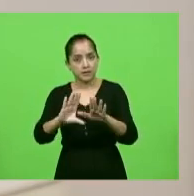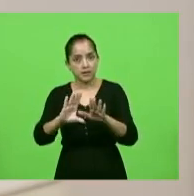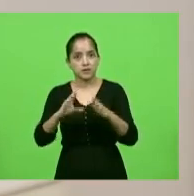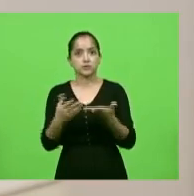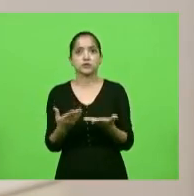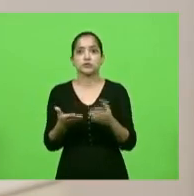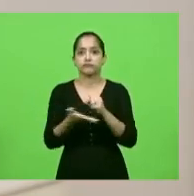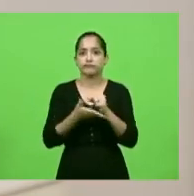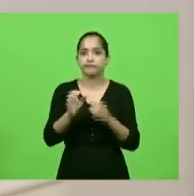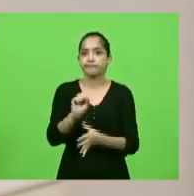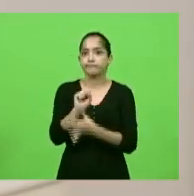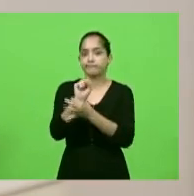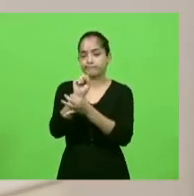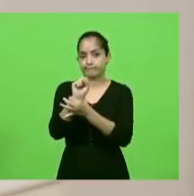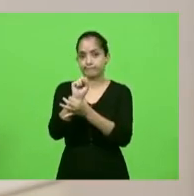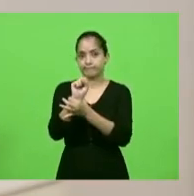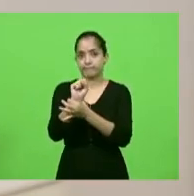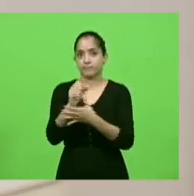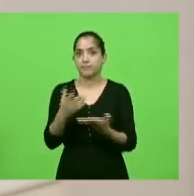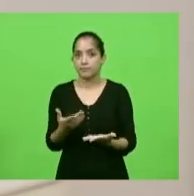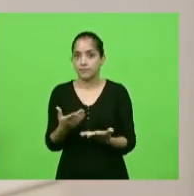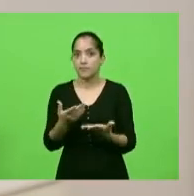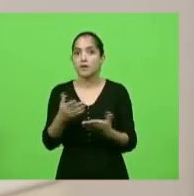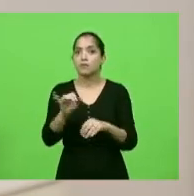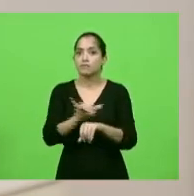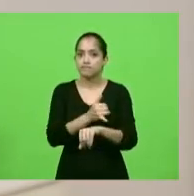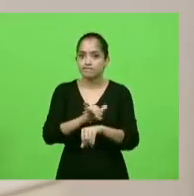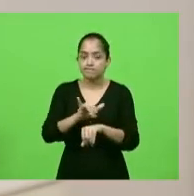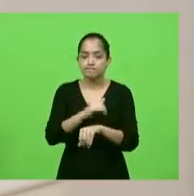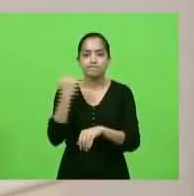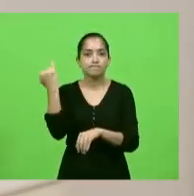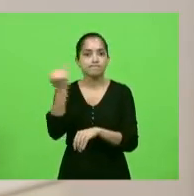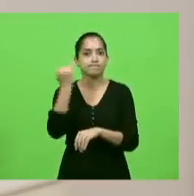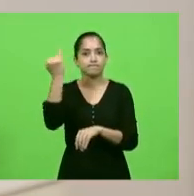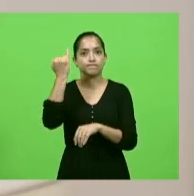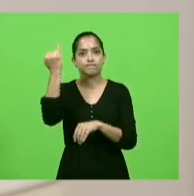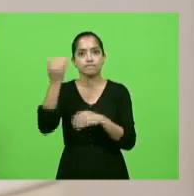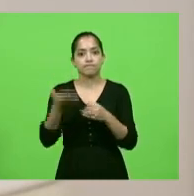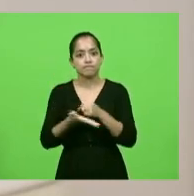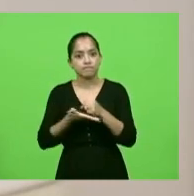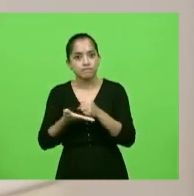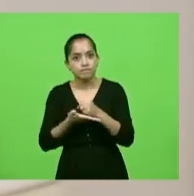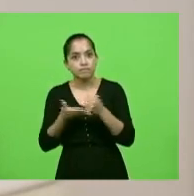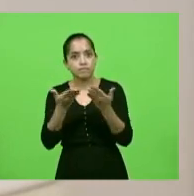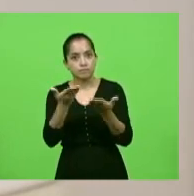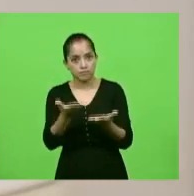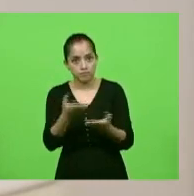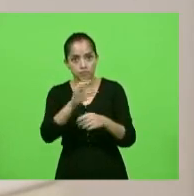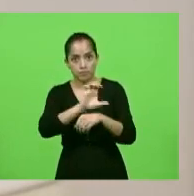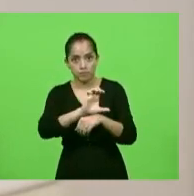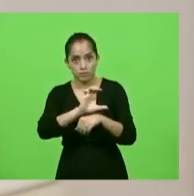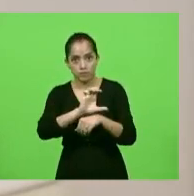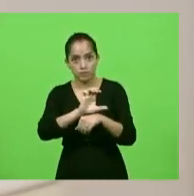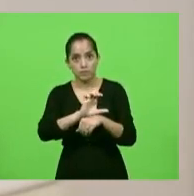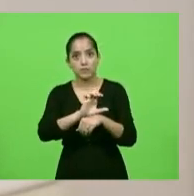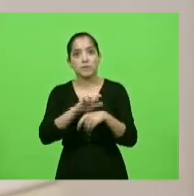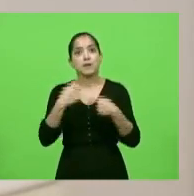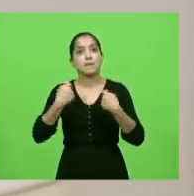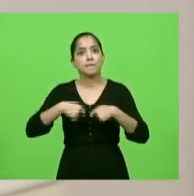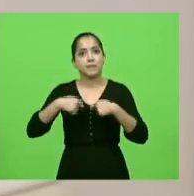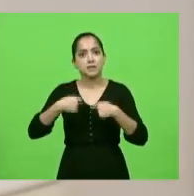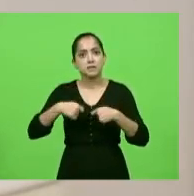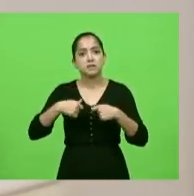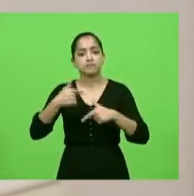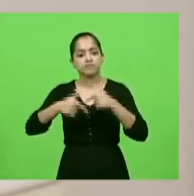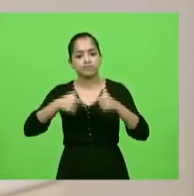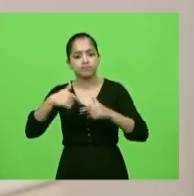assegurar direitos, também é ferramenta primordial para balizar a atuação do Estado, o qual deve traçar suas atividades